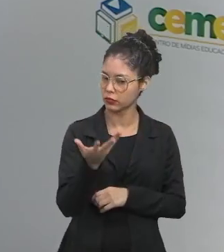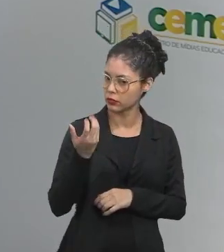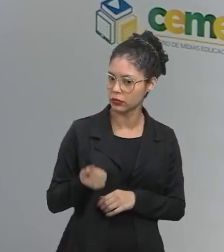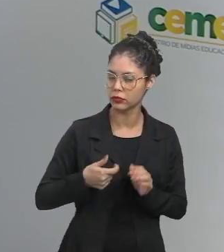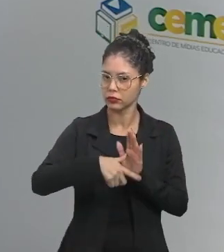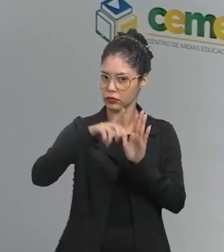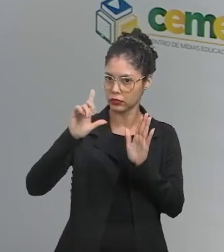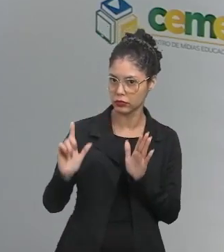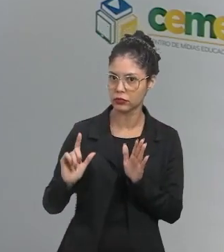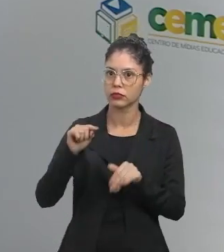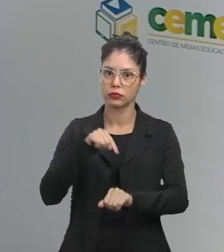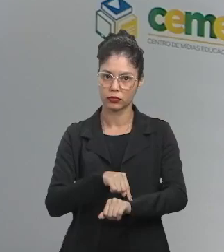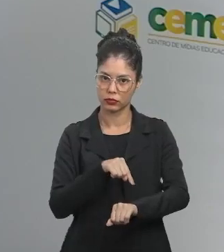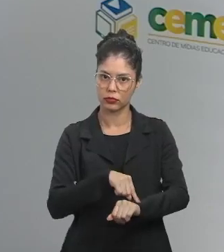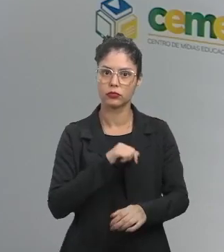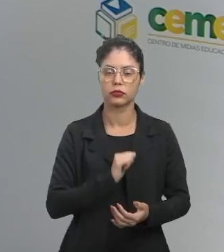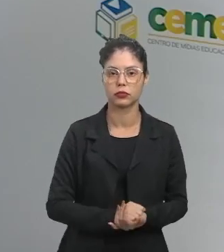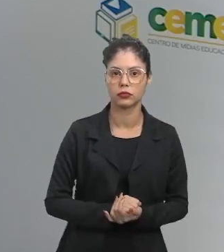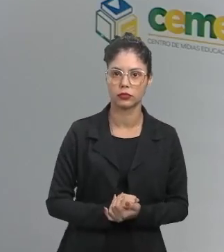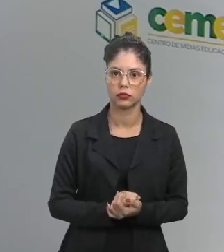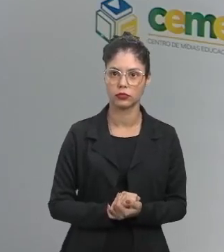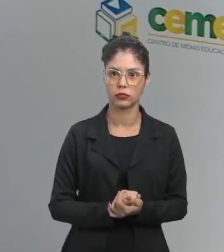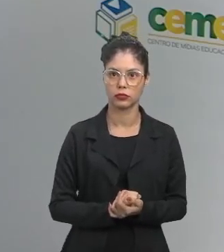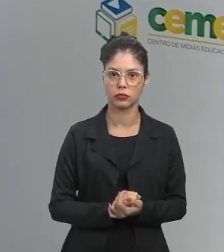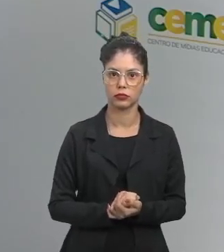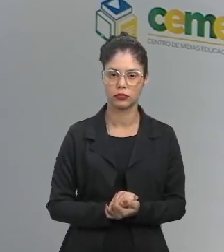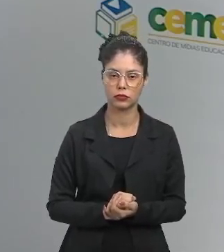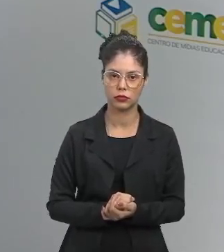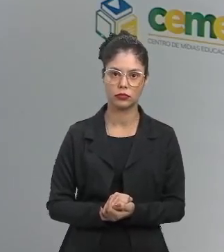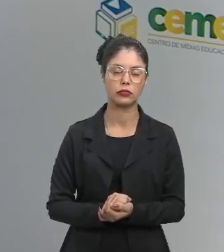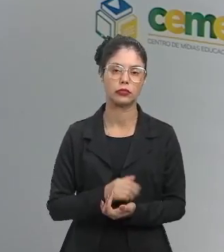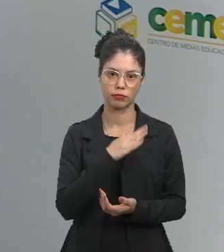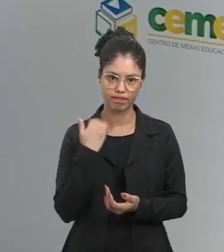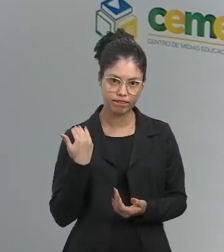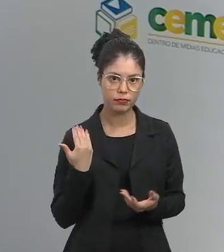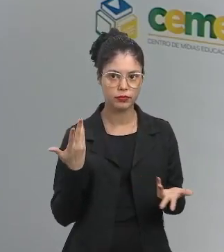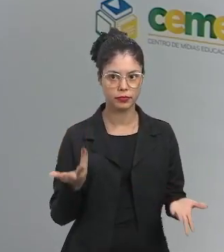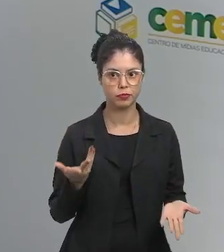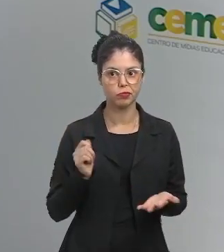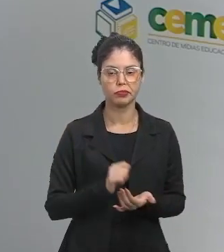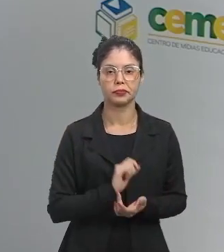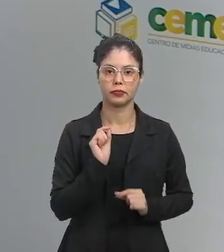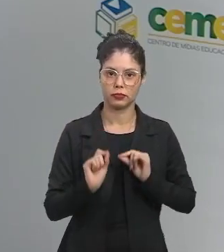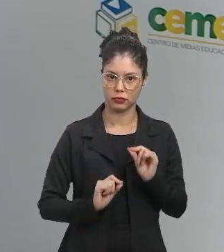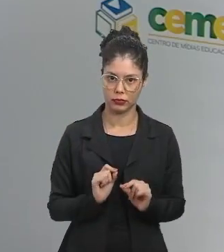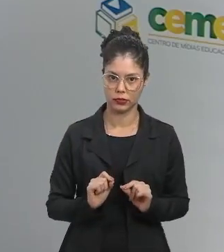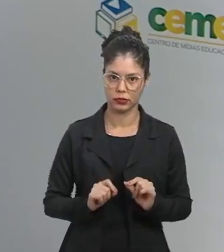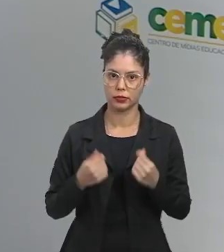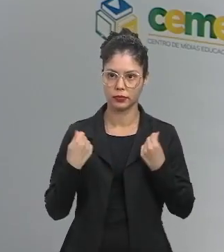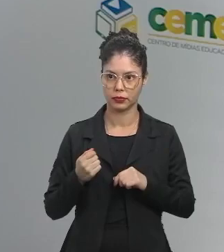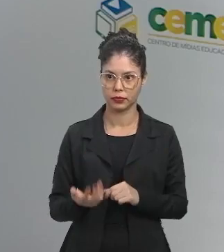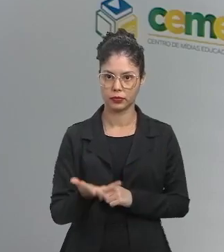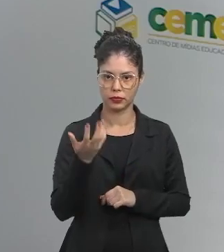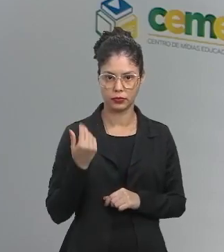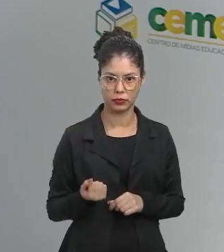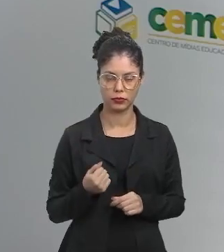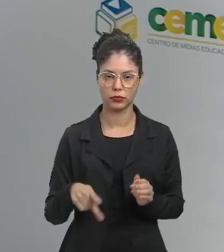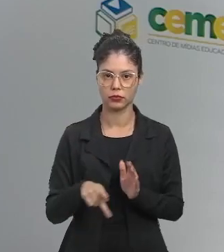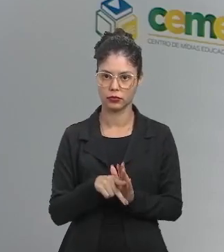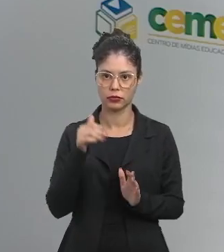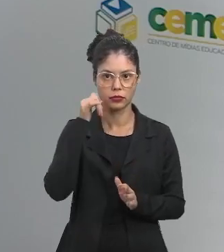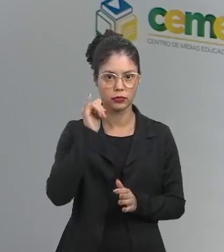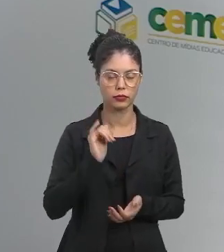antes do tempo de ser fatal, né, no caso, ele tem que receber anticorpos